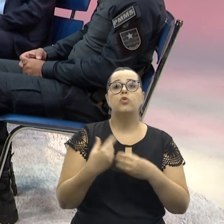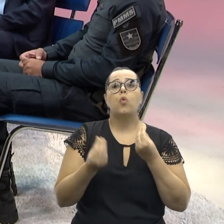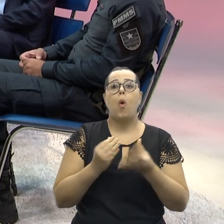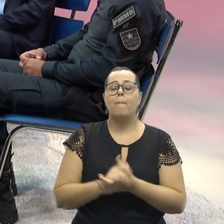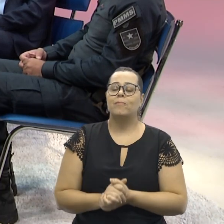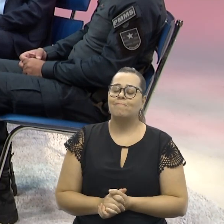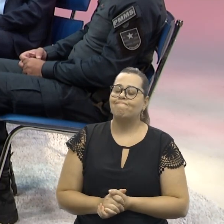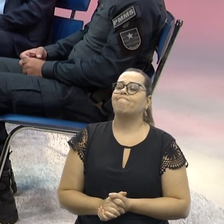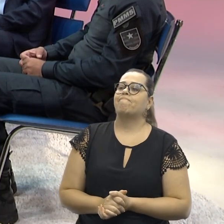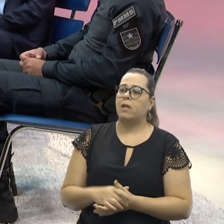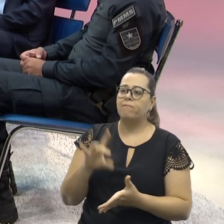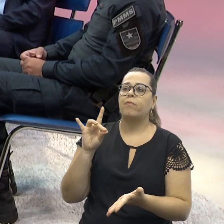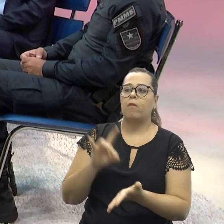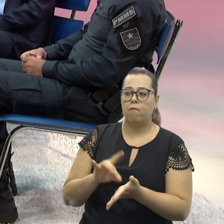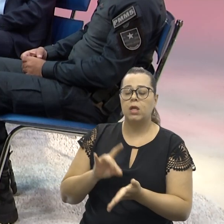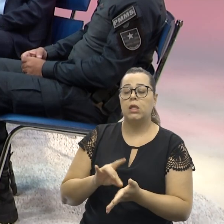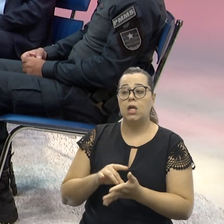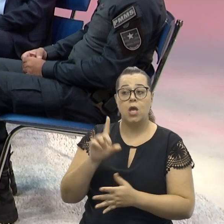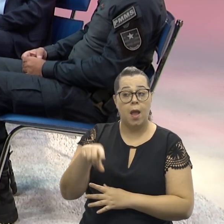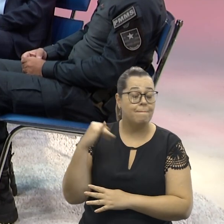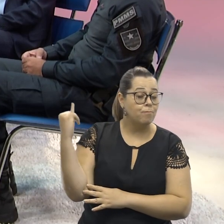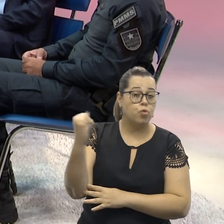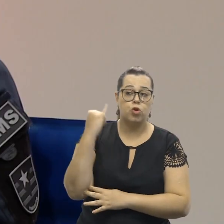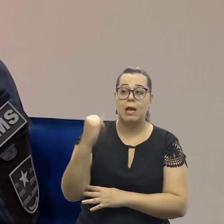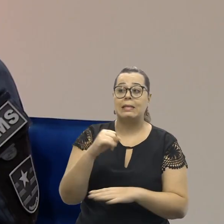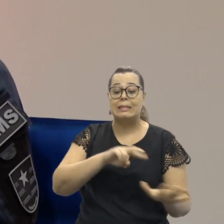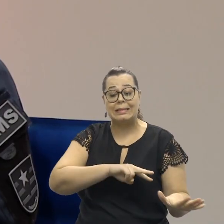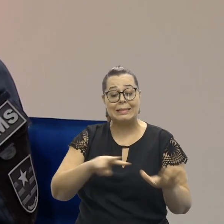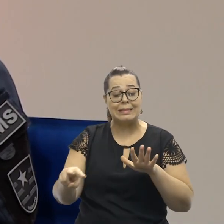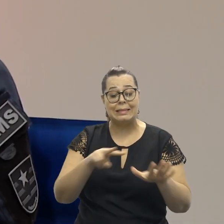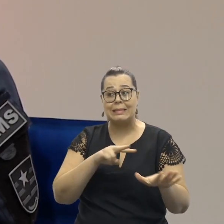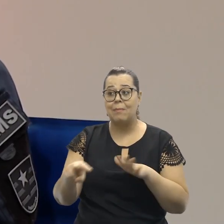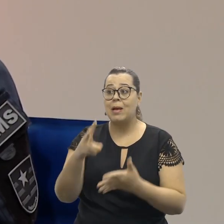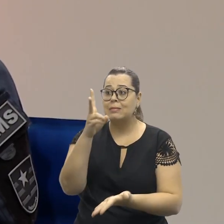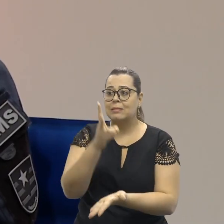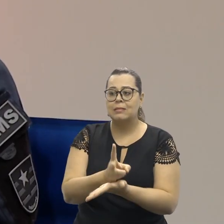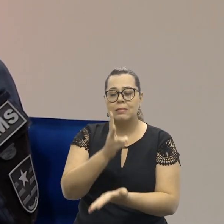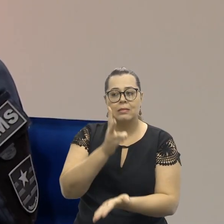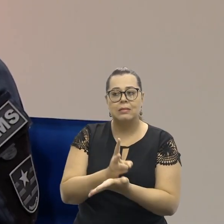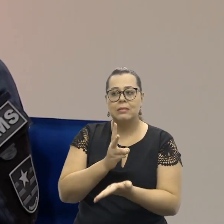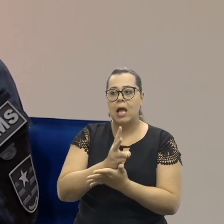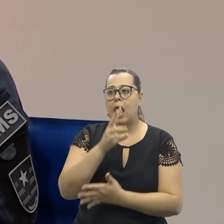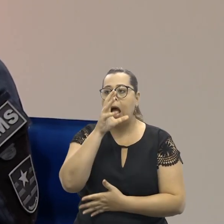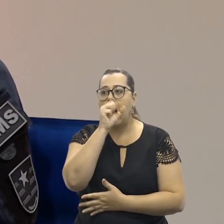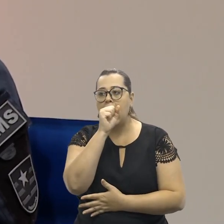importante, Coronel? É uma medida importantíssima. Nós realizamos semanalmente, nos finais de semana, a